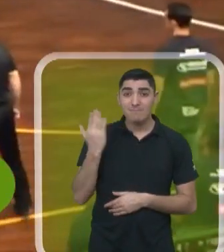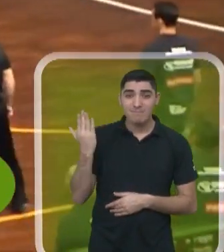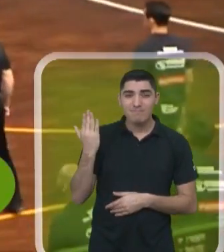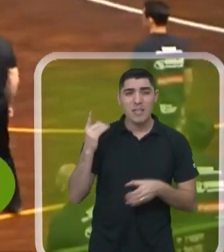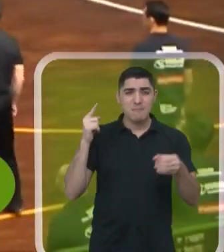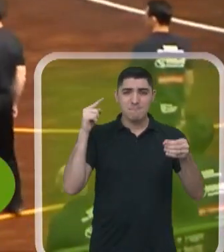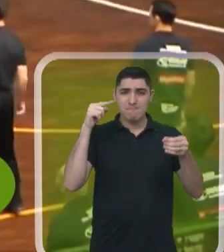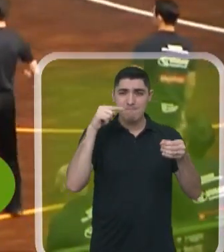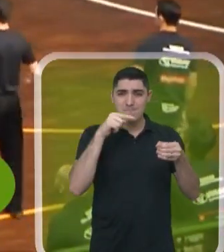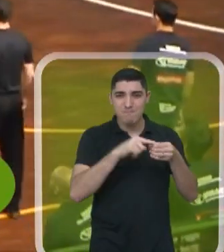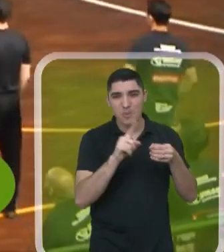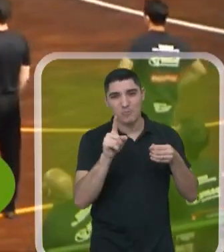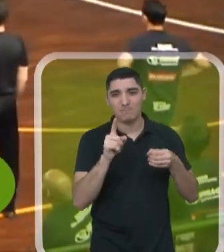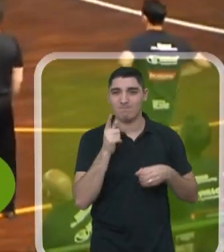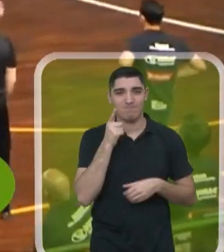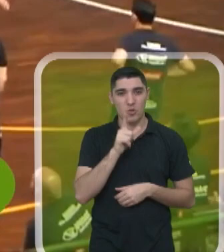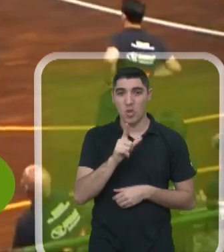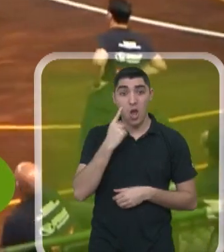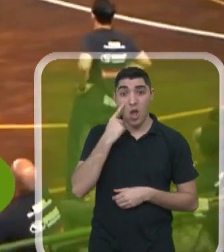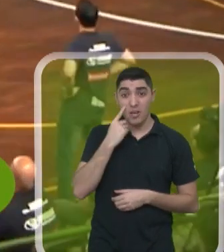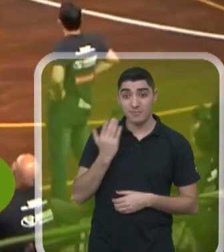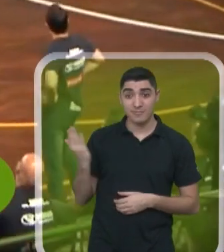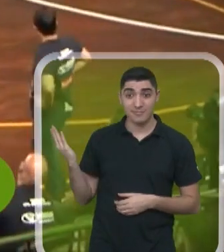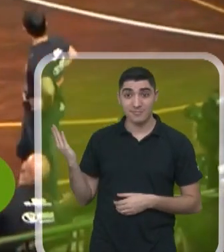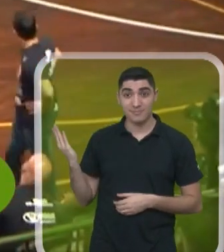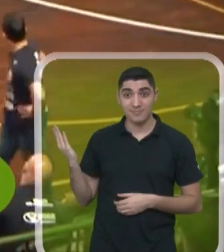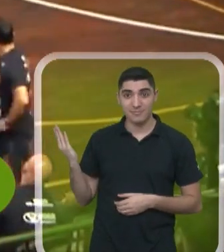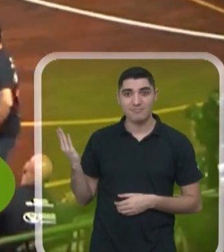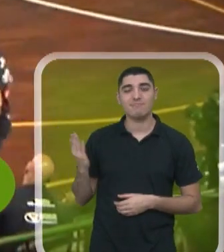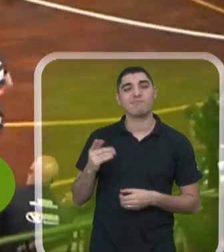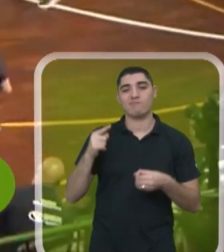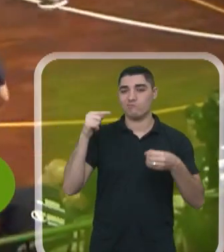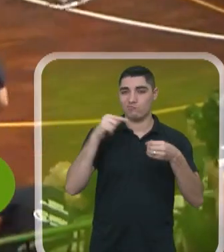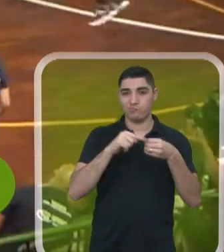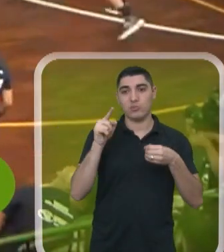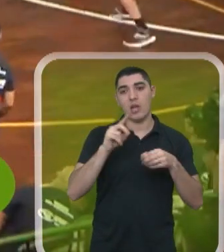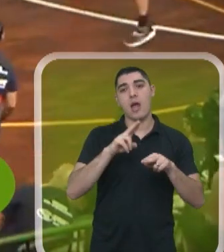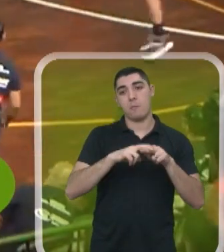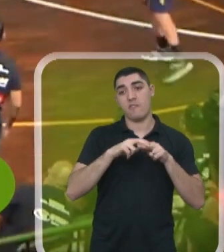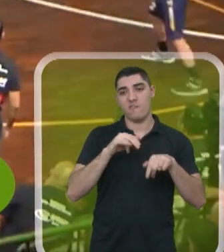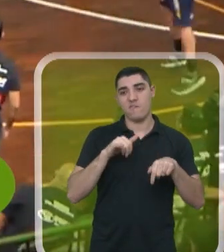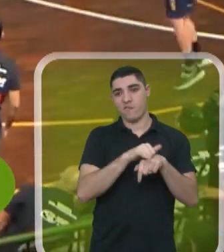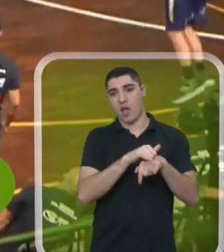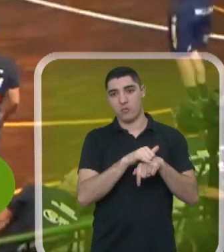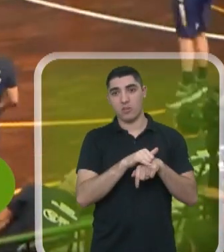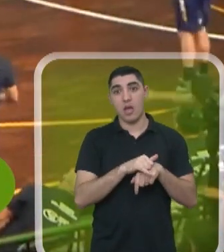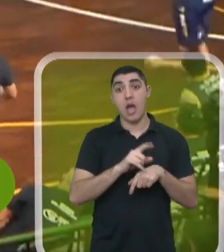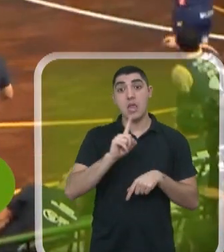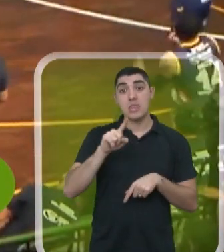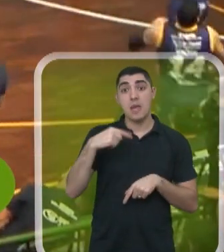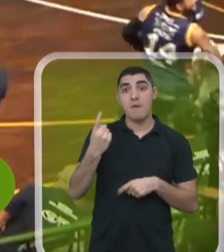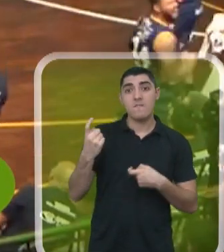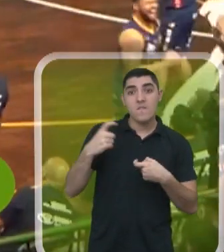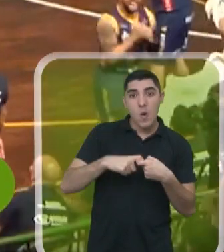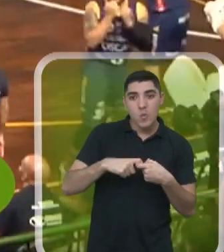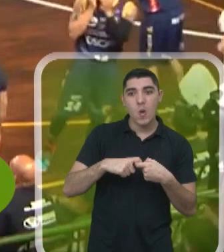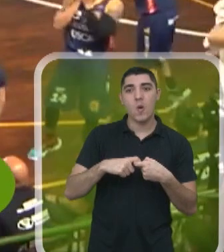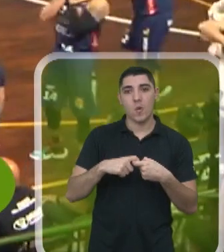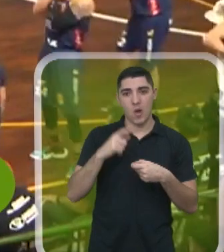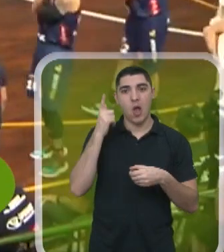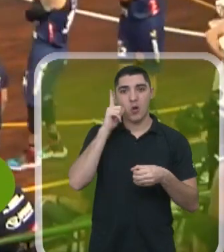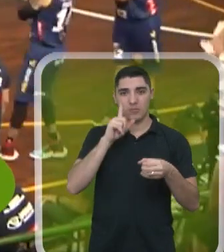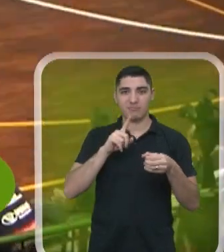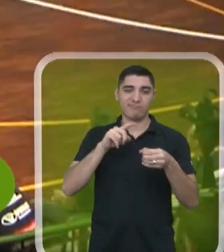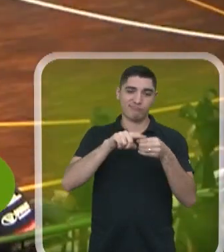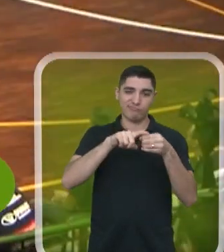não caiu. No rebote, Renato Carbonari arremessou e sofreu falta. A bola caprichosamente rodou o aro e